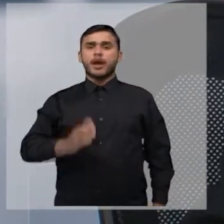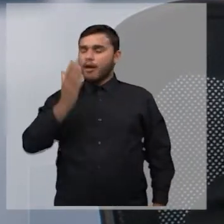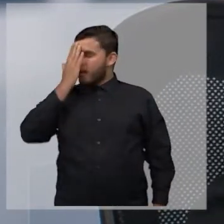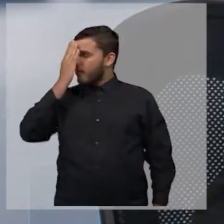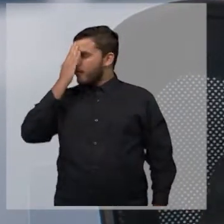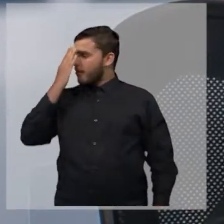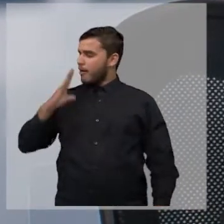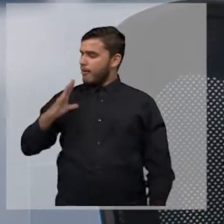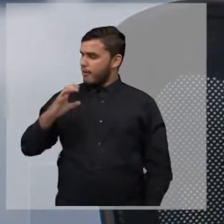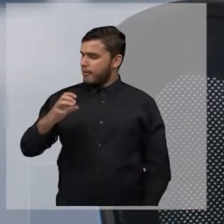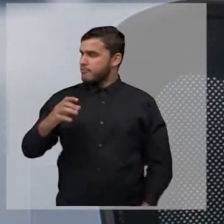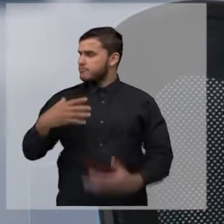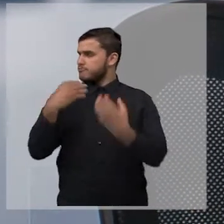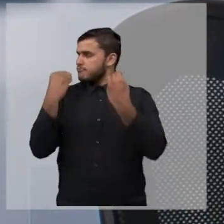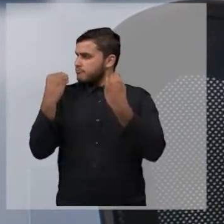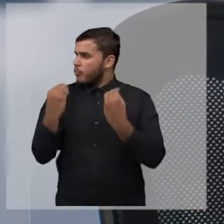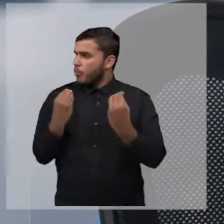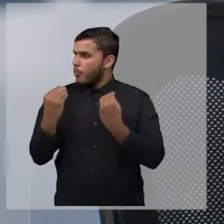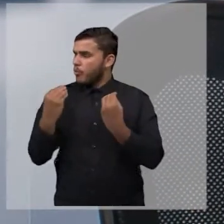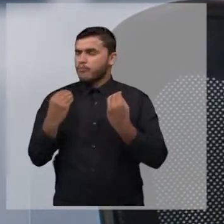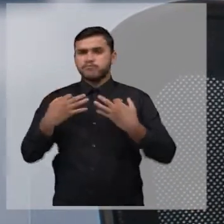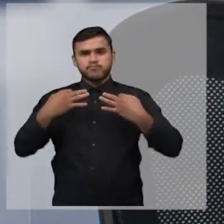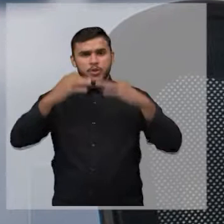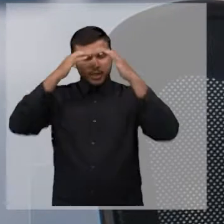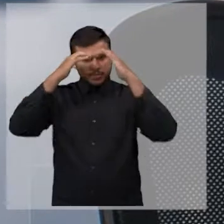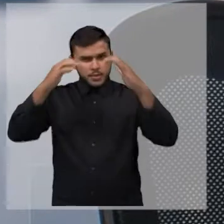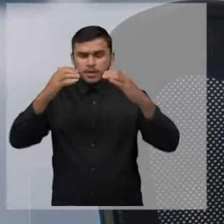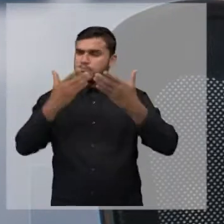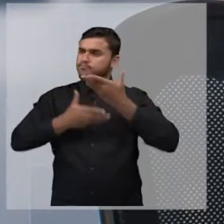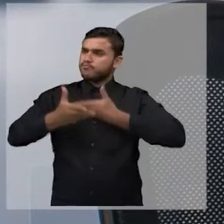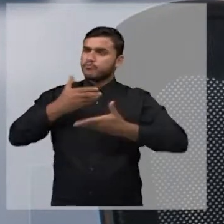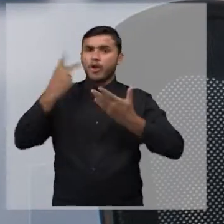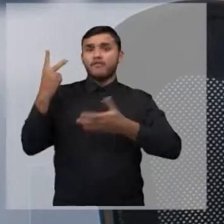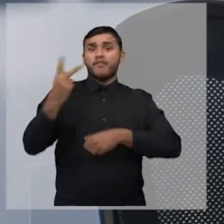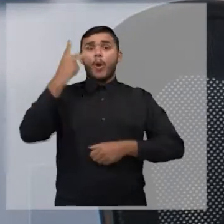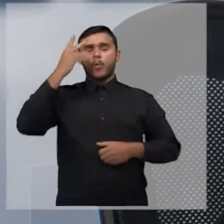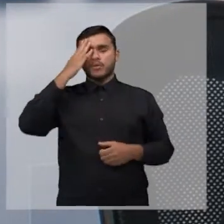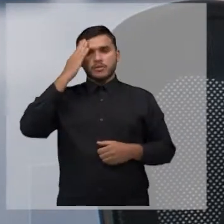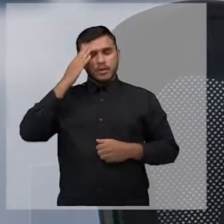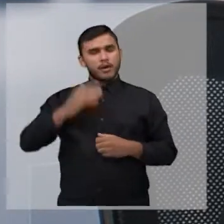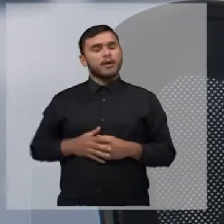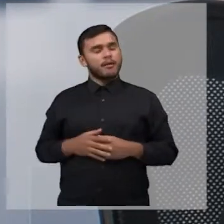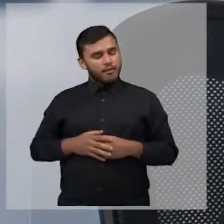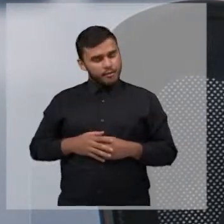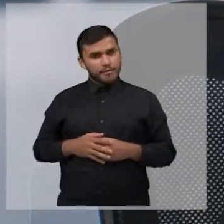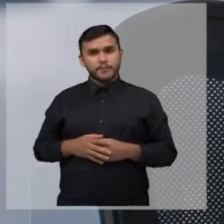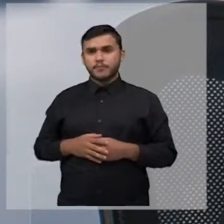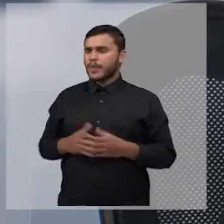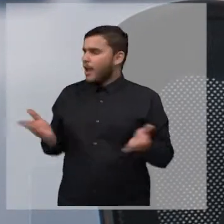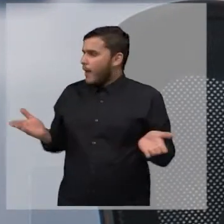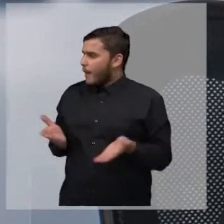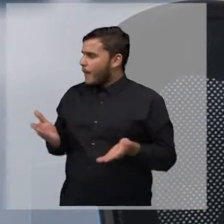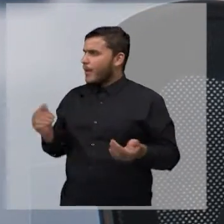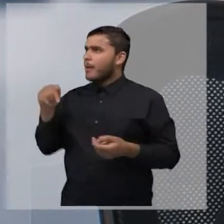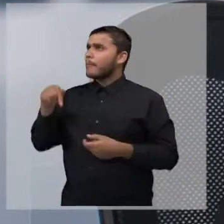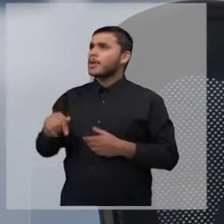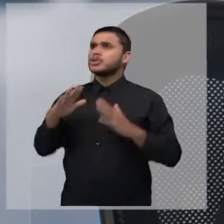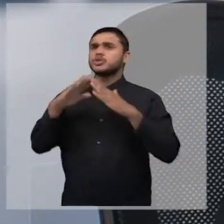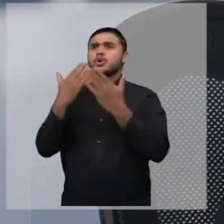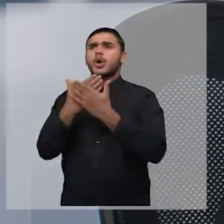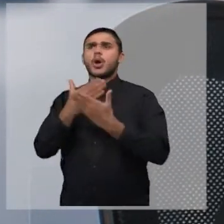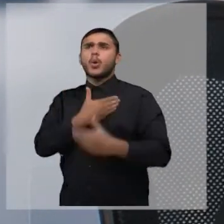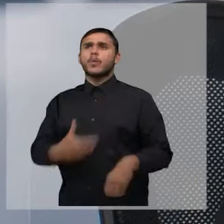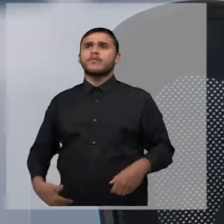bom. E nada foi colocado para substituí-lo. Então, agora, essa história que os colégios privados públicos,